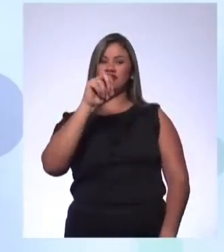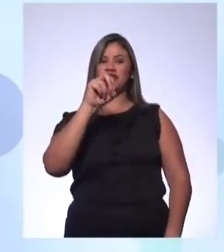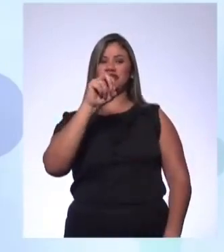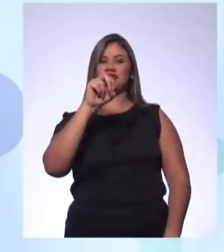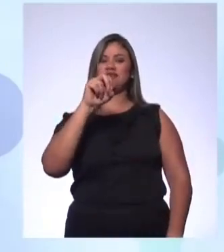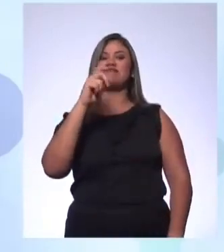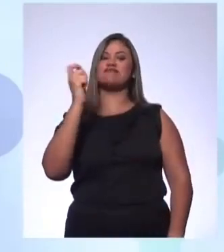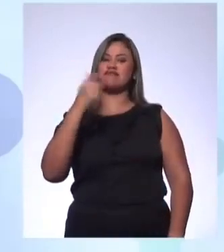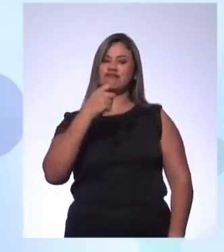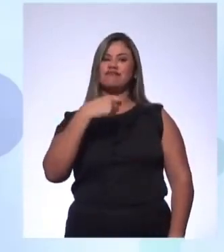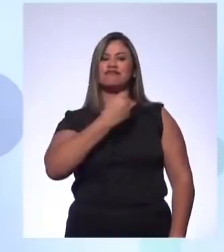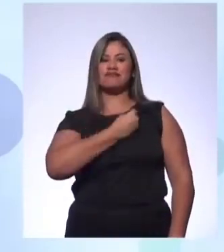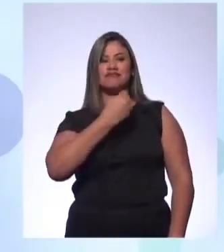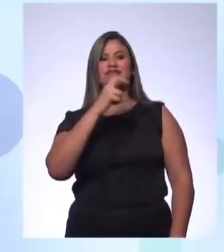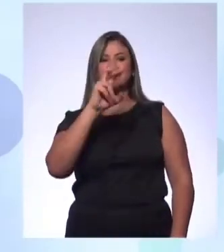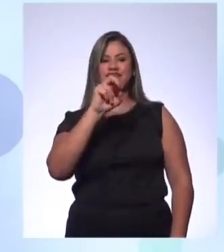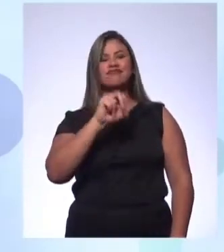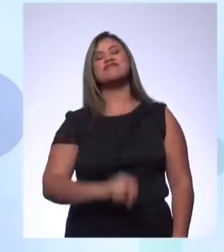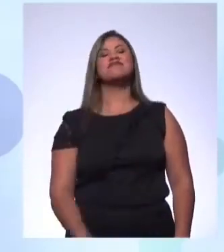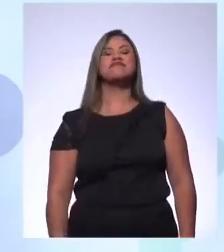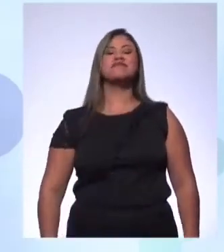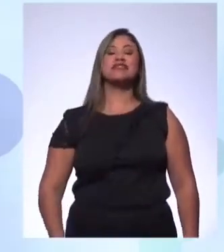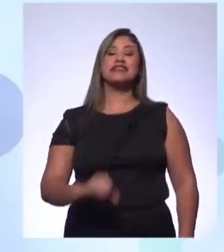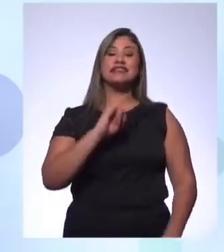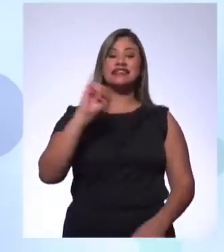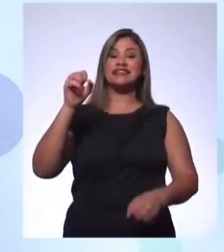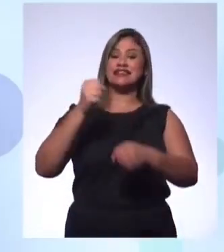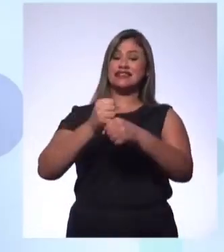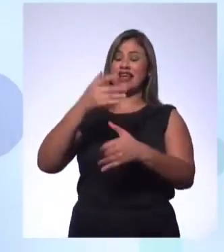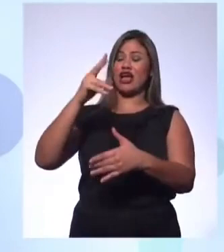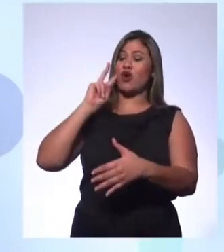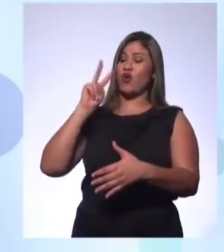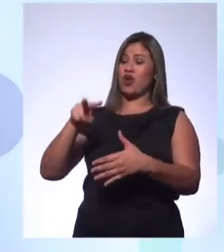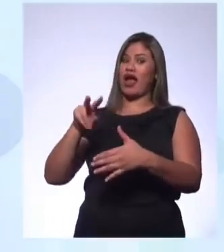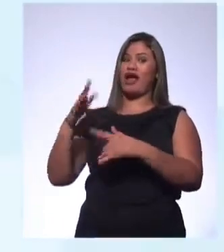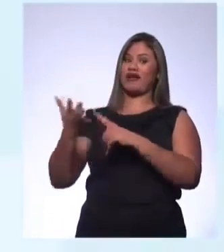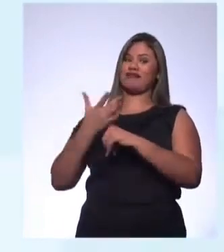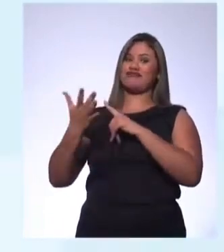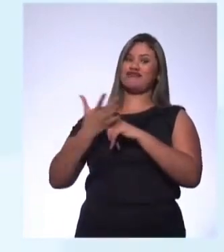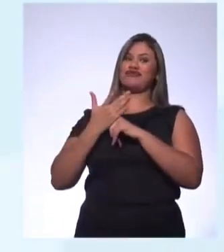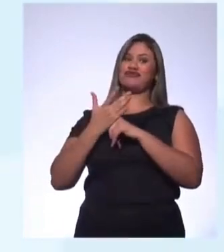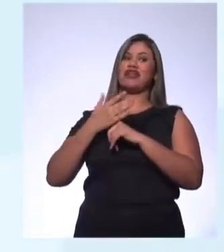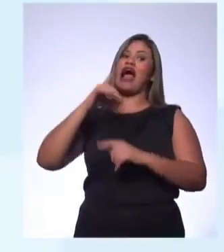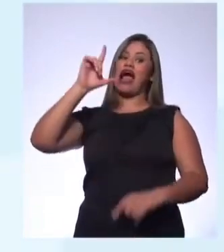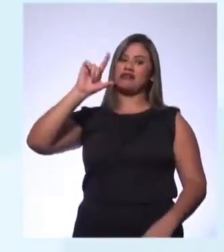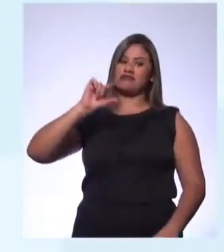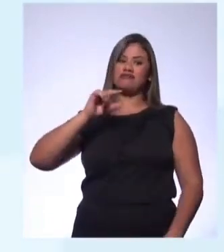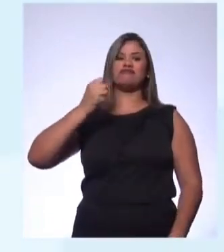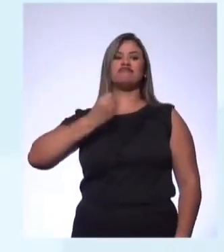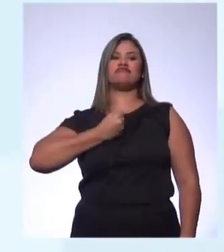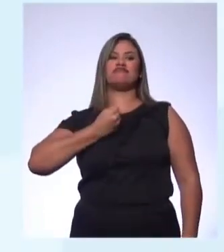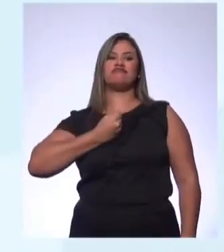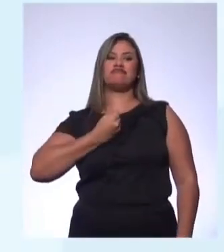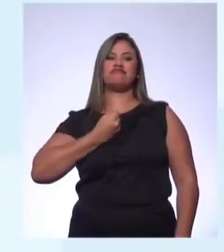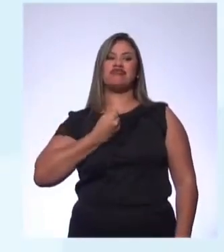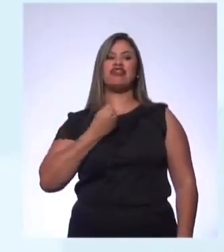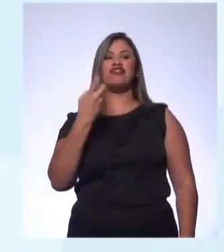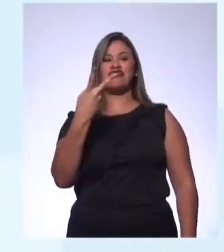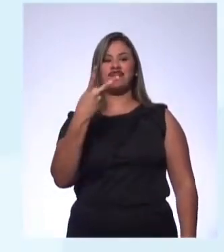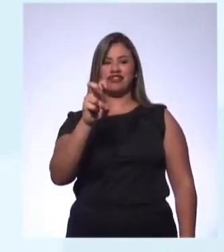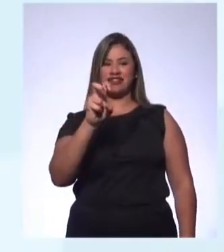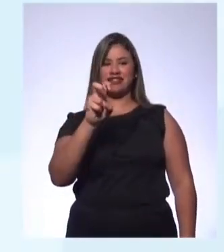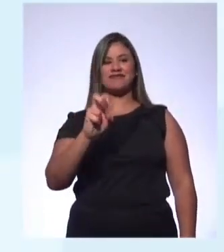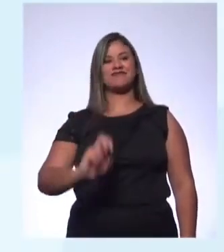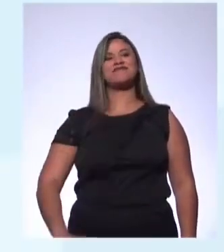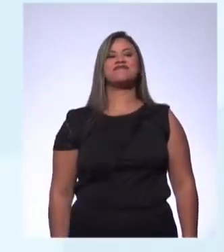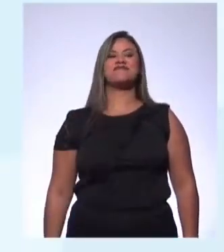pontos. Se a gente tiver que consultar o chat, vocês ajudam, a ajuda de vocês, nossos queridos alunos, vale 25 pontos.